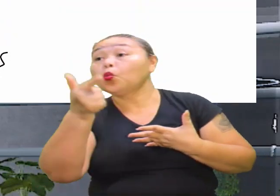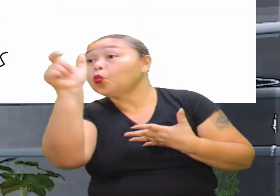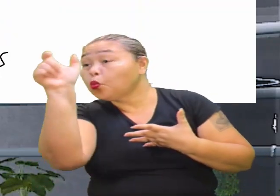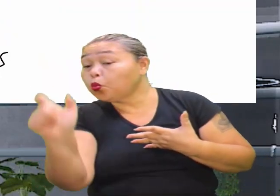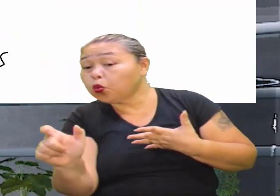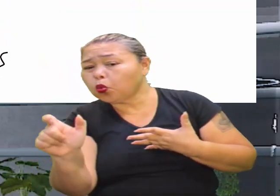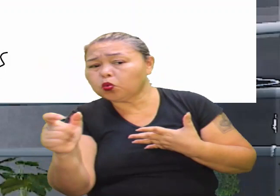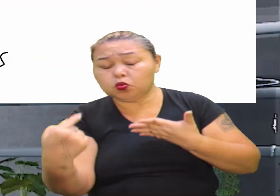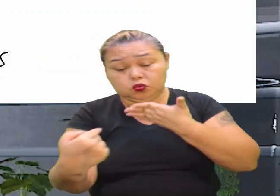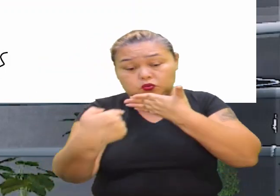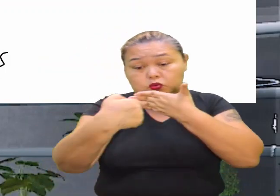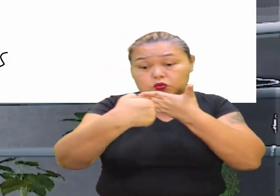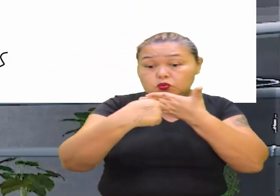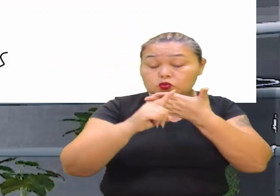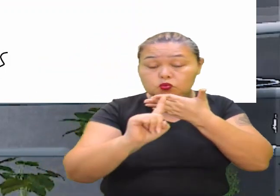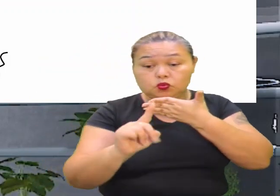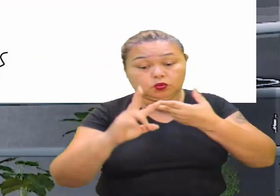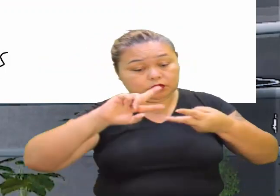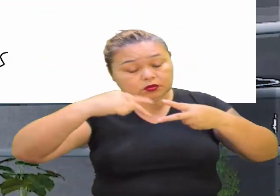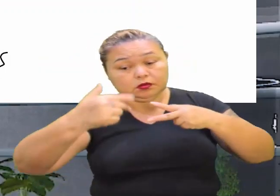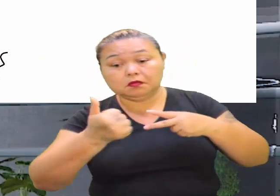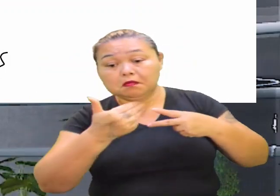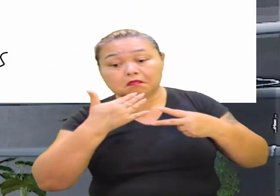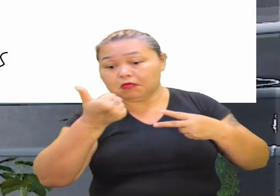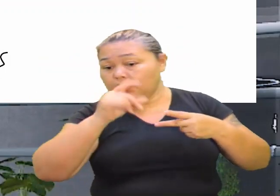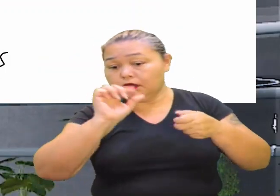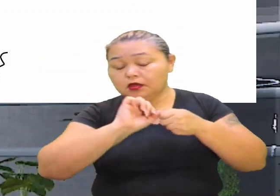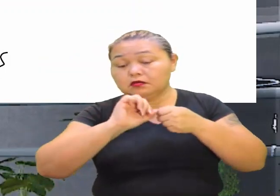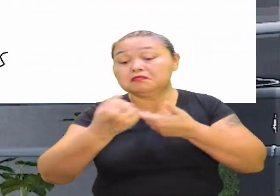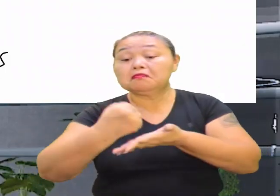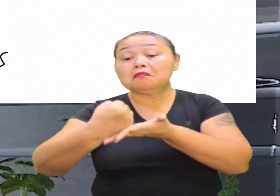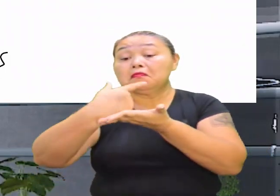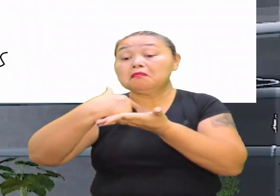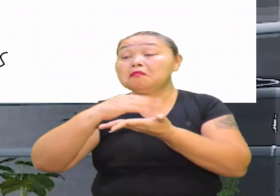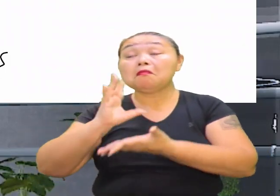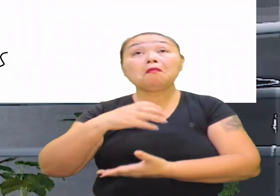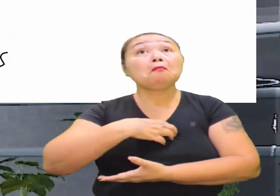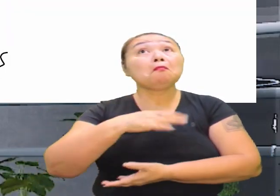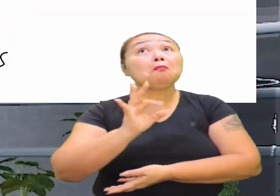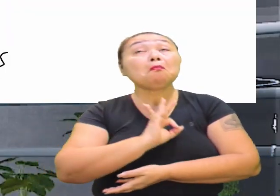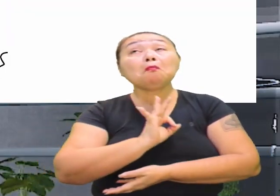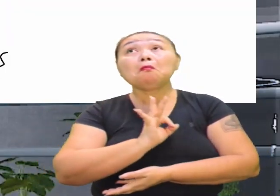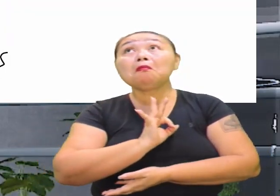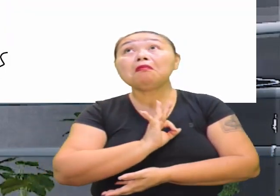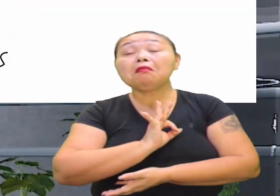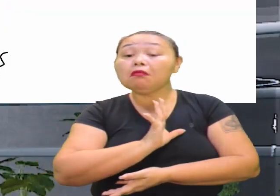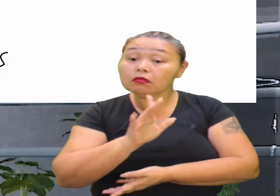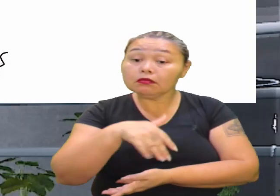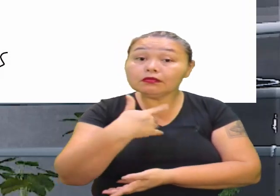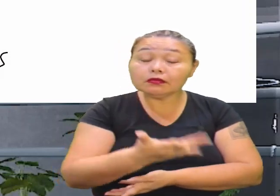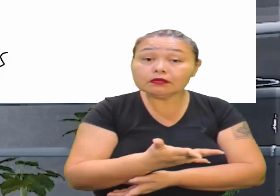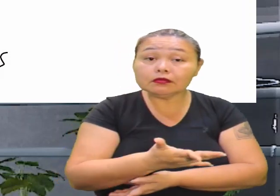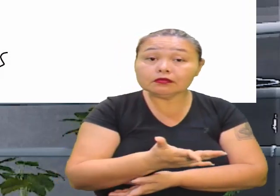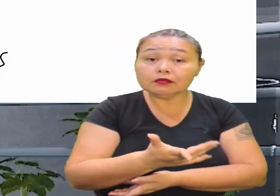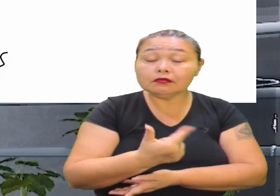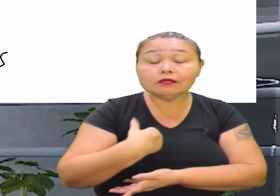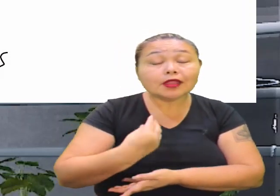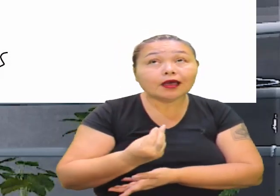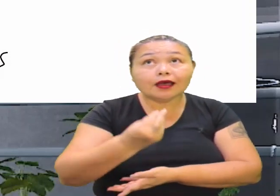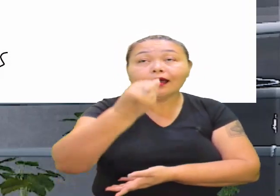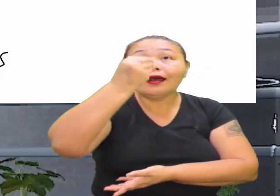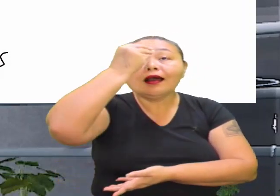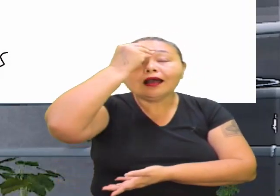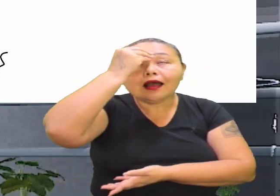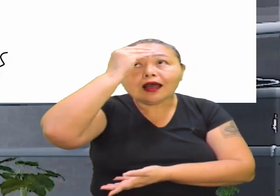tem melhor qualidade genética, toma um medicamento e não sente nada. Então, esse conhecimento